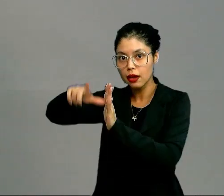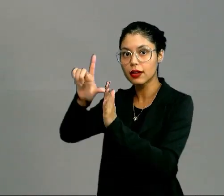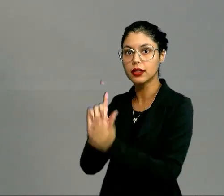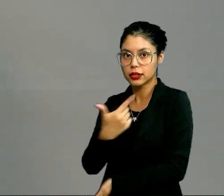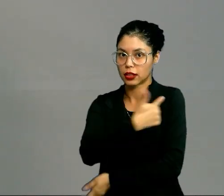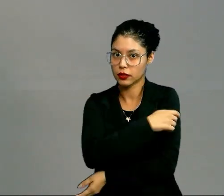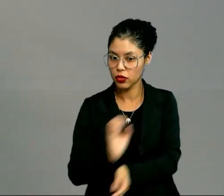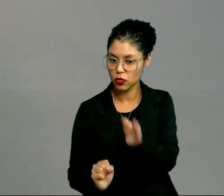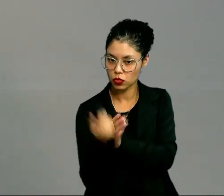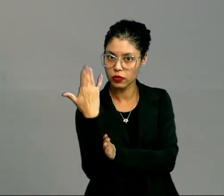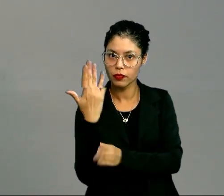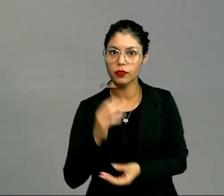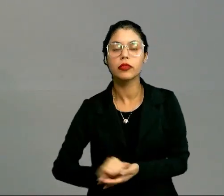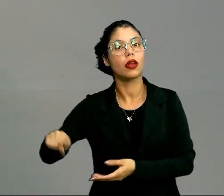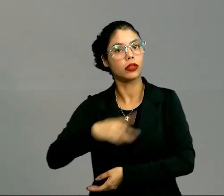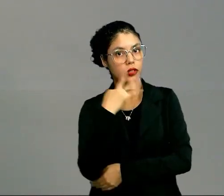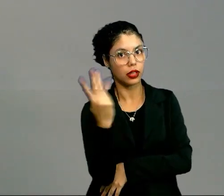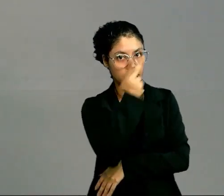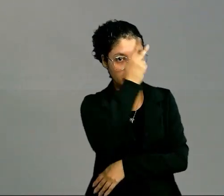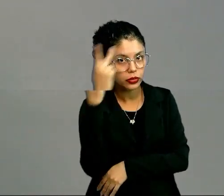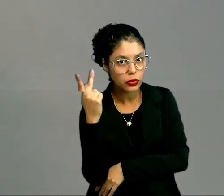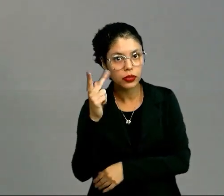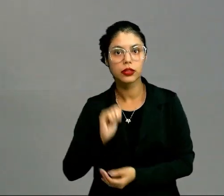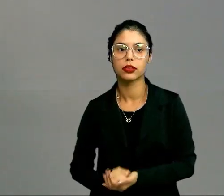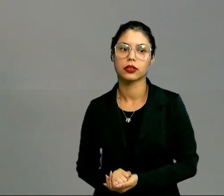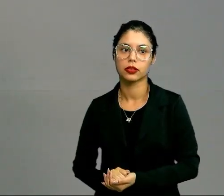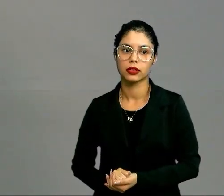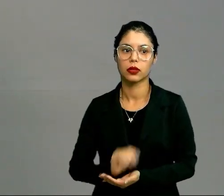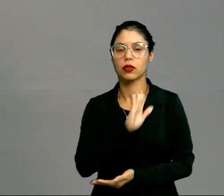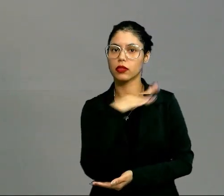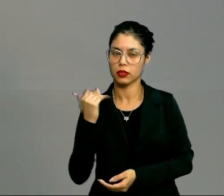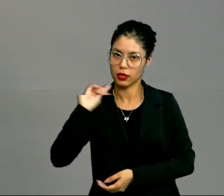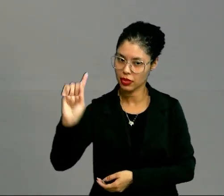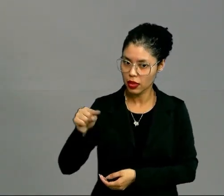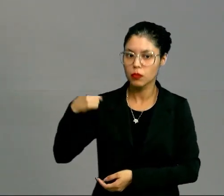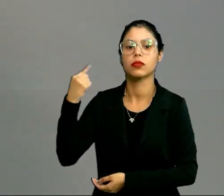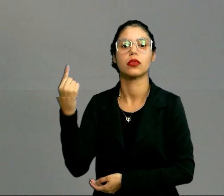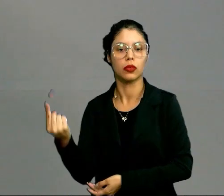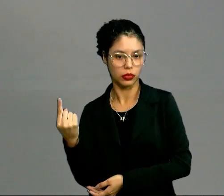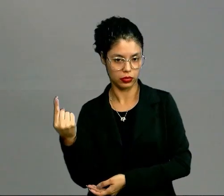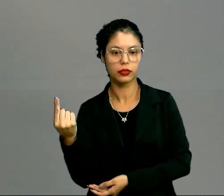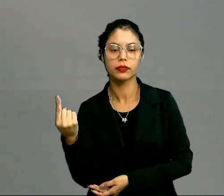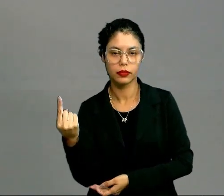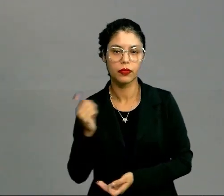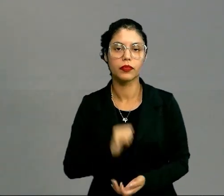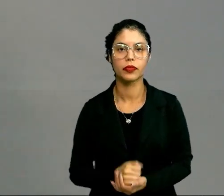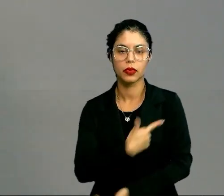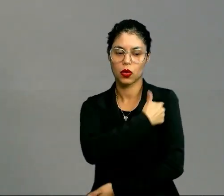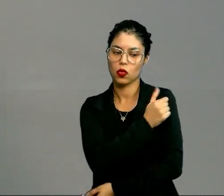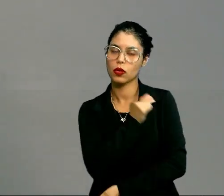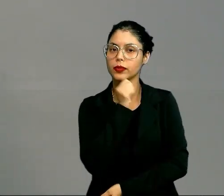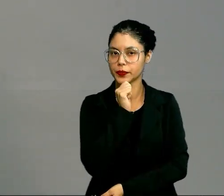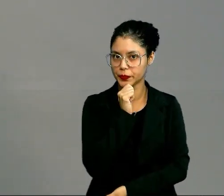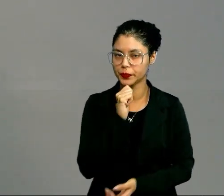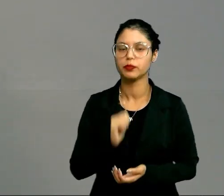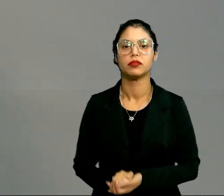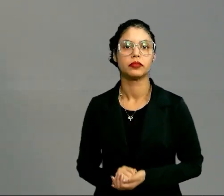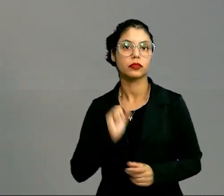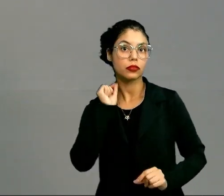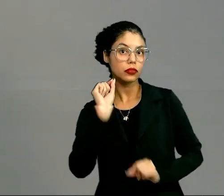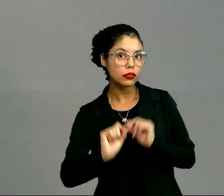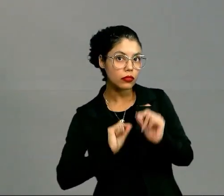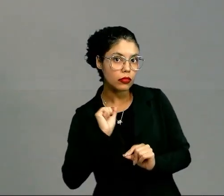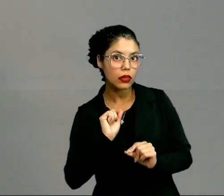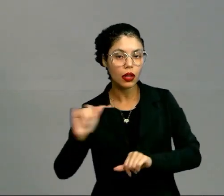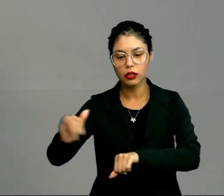da vacina ser criada e a quantidade de pessoas que morreram depois que a vacina foi criada e que tomaram a vacina. Então, assim, o que